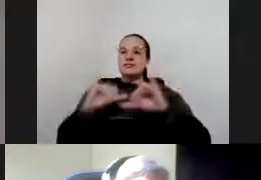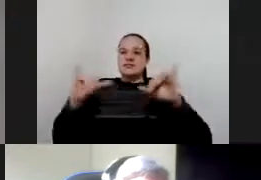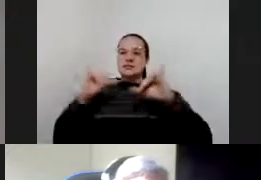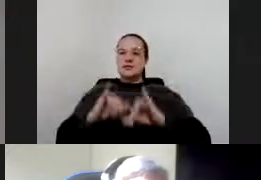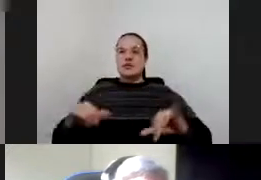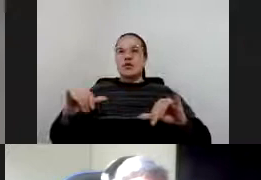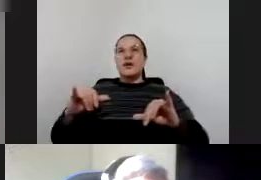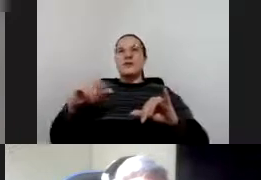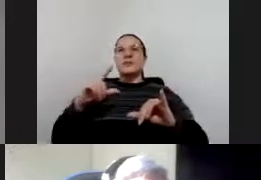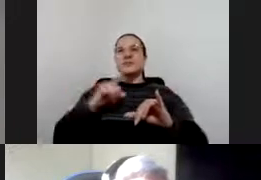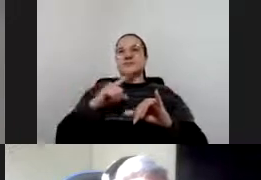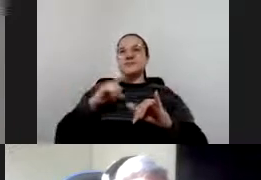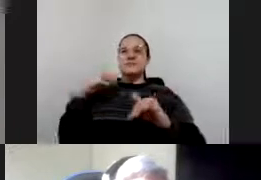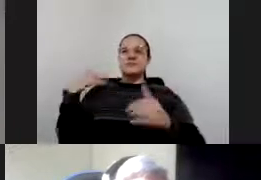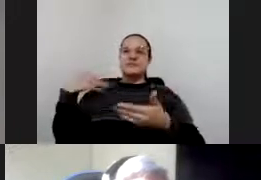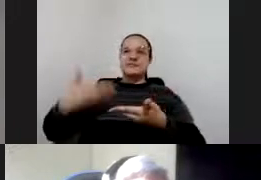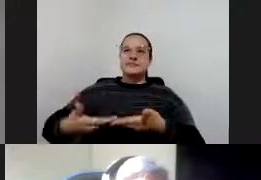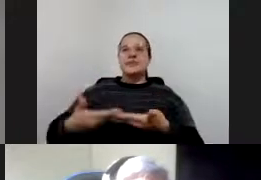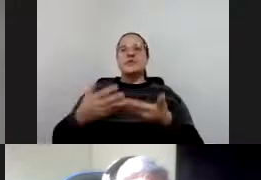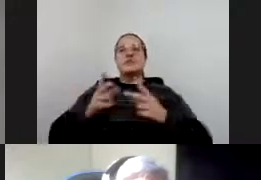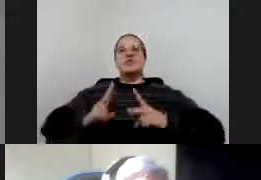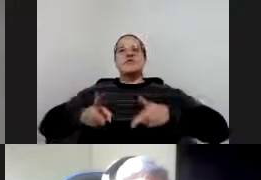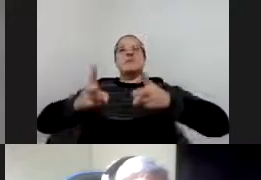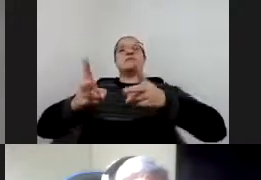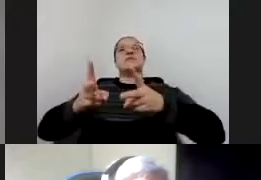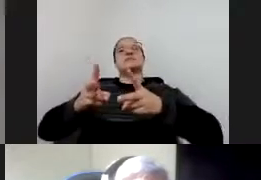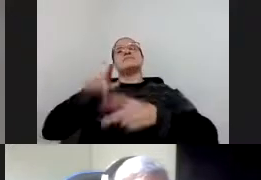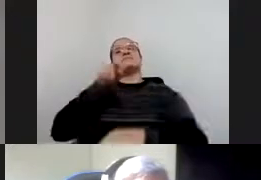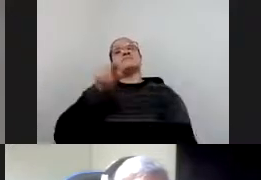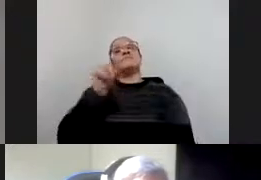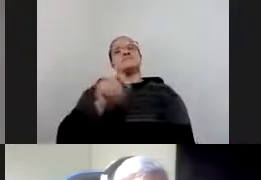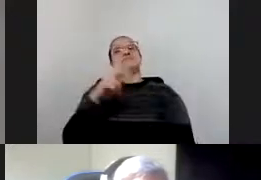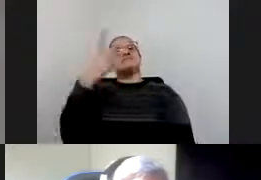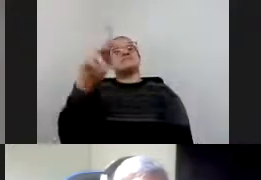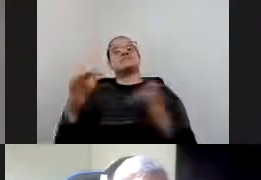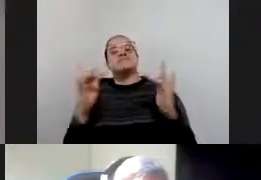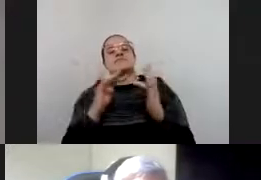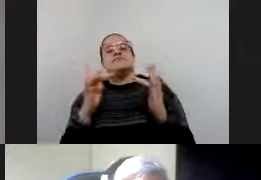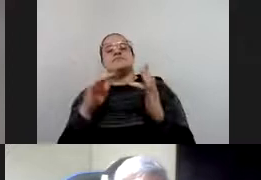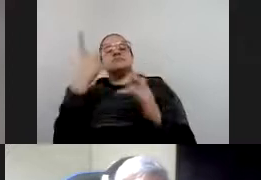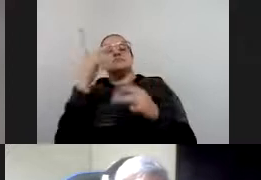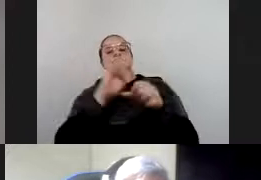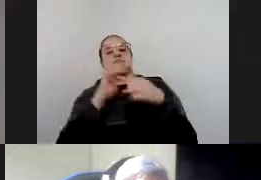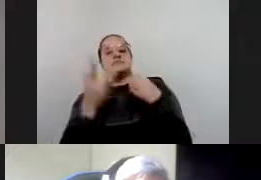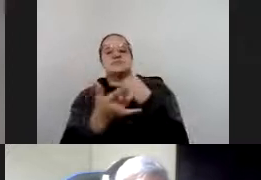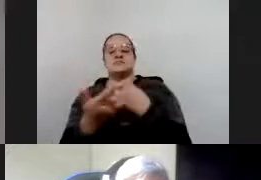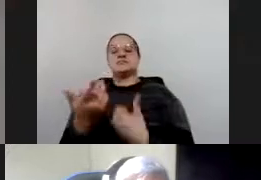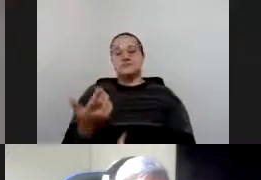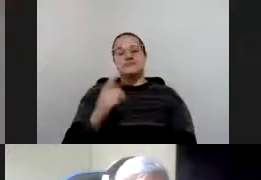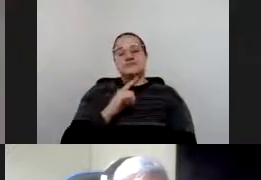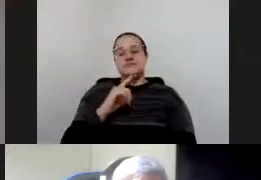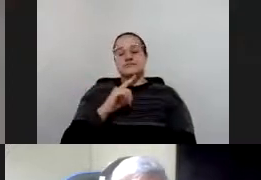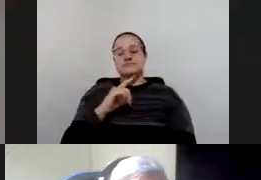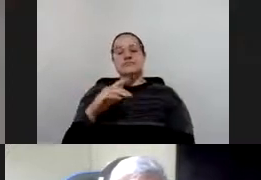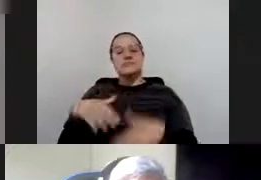mas busquem replicar isso e espalhar, né, nos seus contatos, nas suas redes sociais. E eu queria aproveitar para